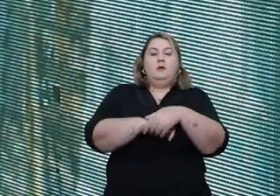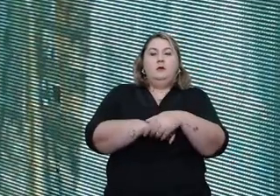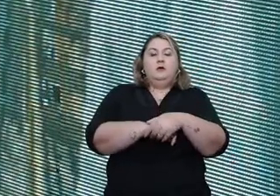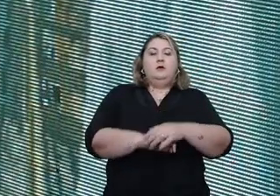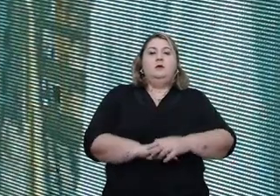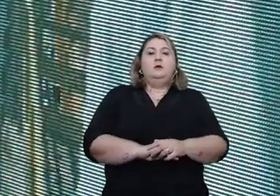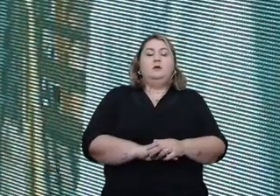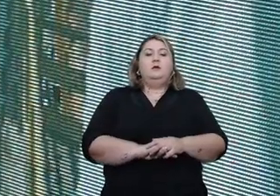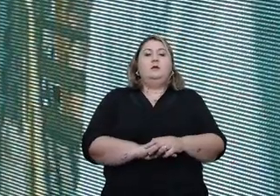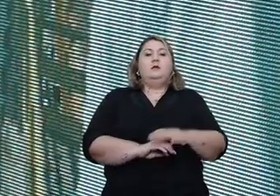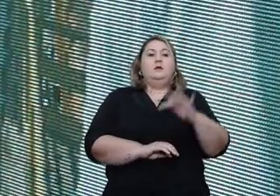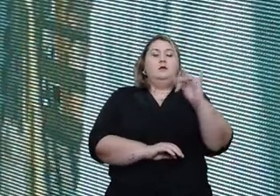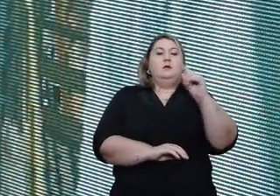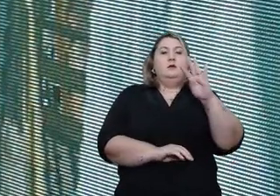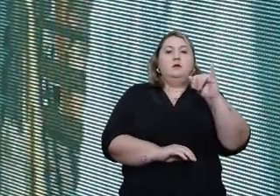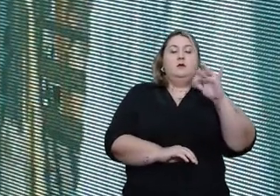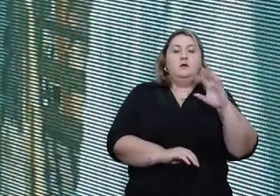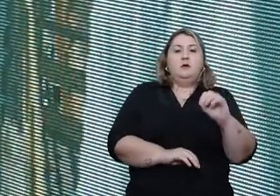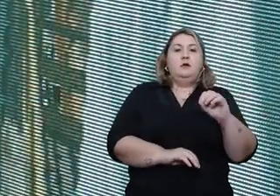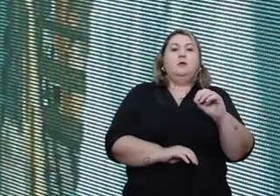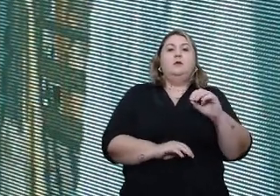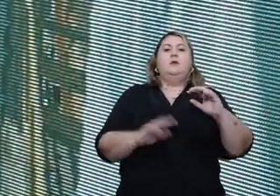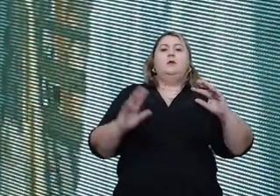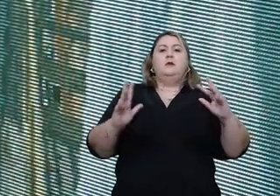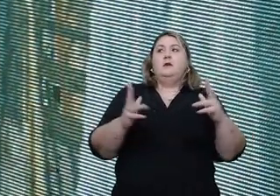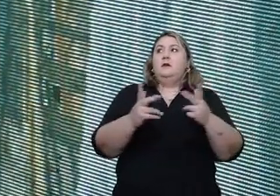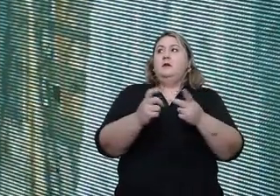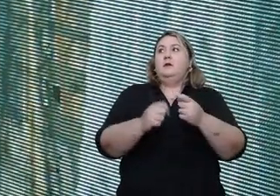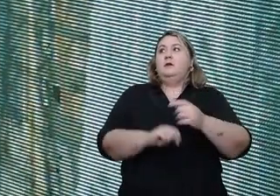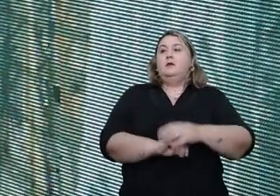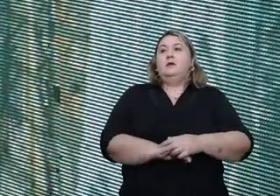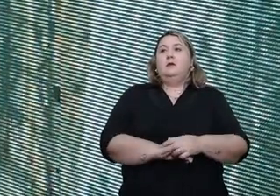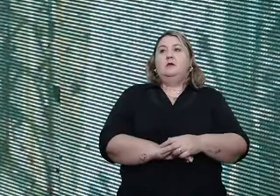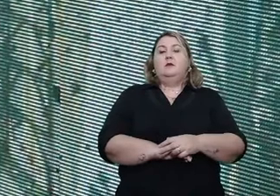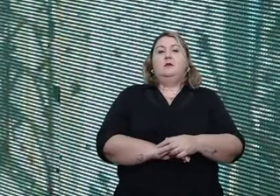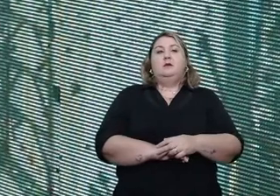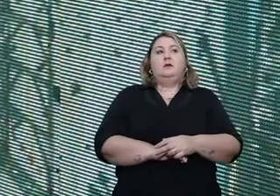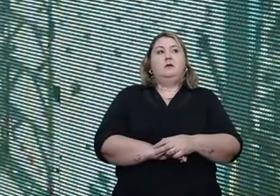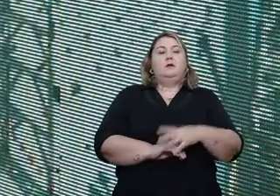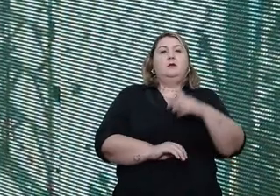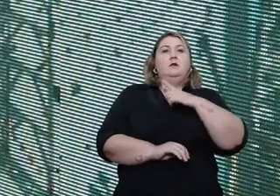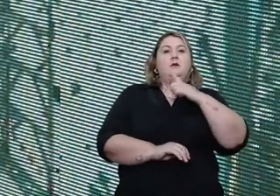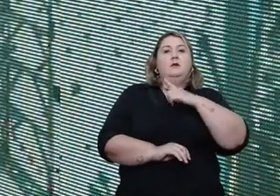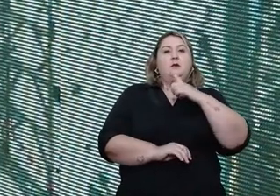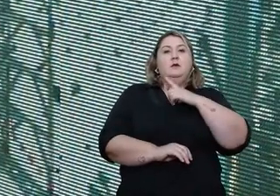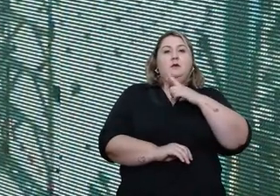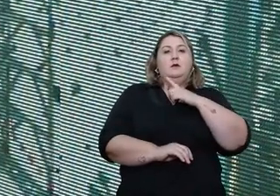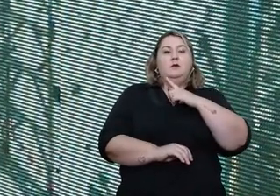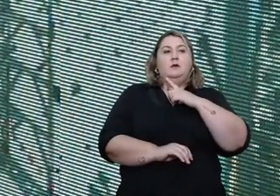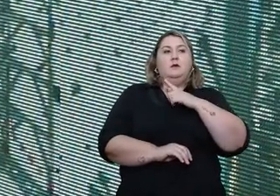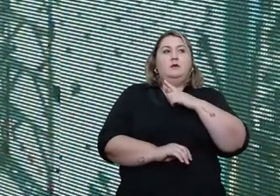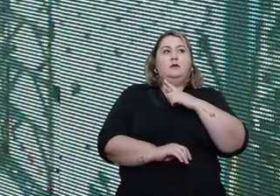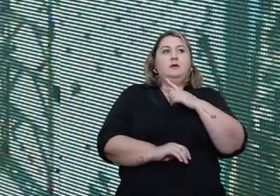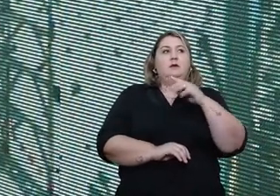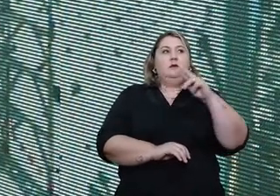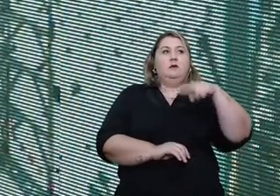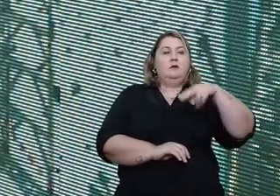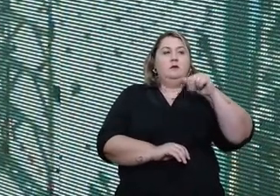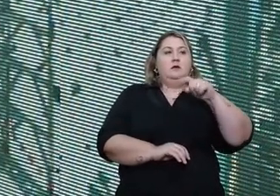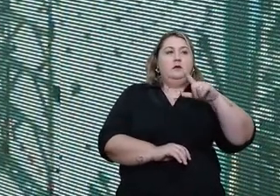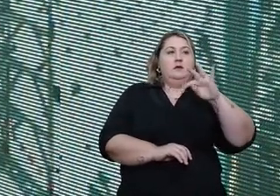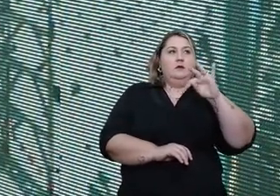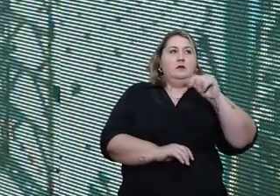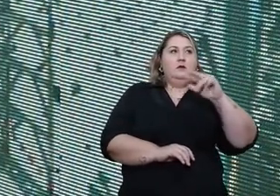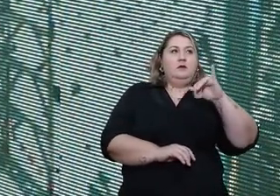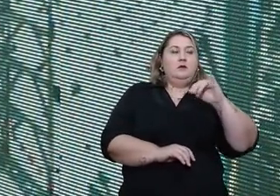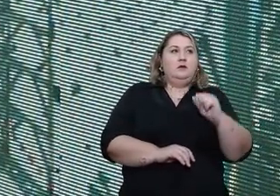para a Ângela, para o Fábio Ramos, manda um abraço para toda a equipe de encarregados administrativos, tá mandado um abraço, a Thaís, a Natália, a